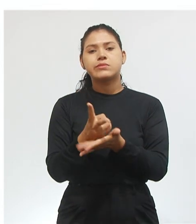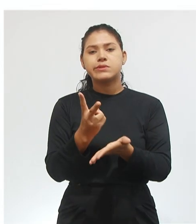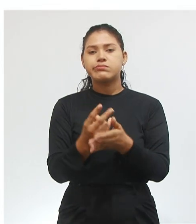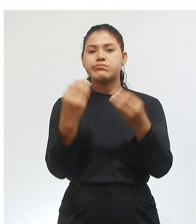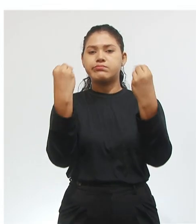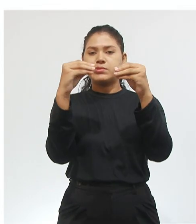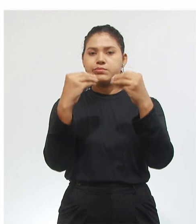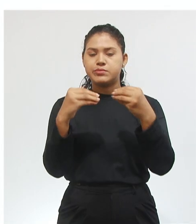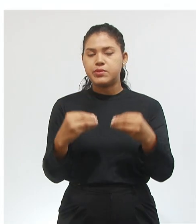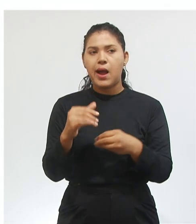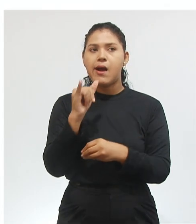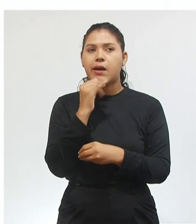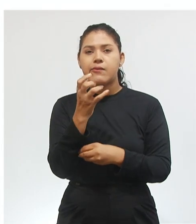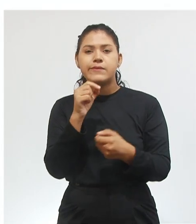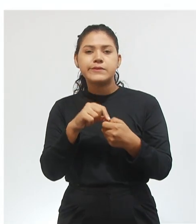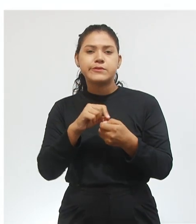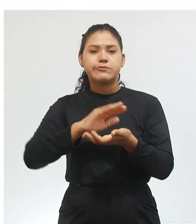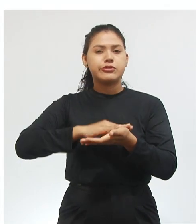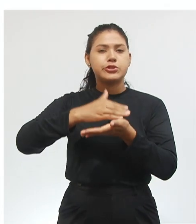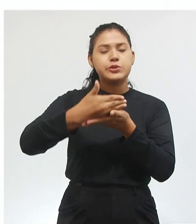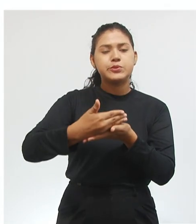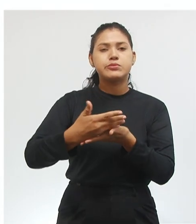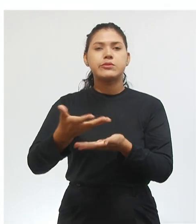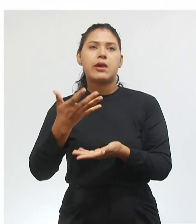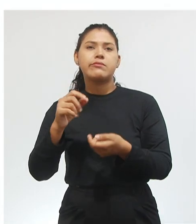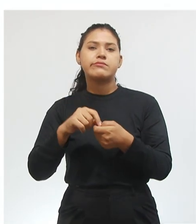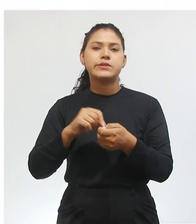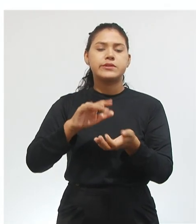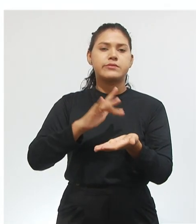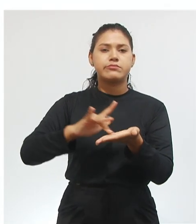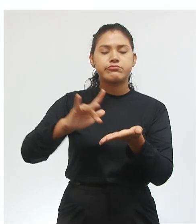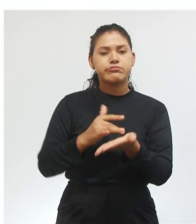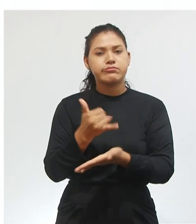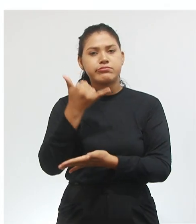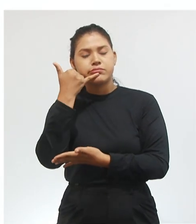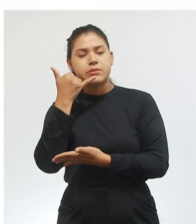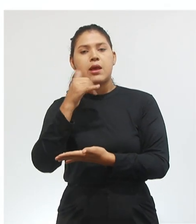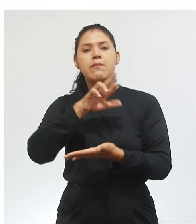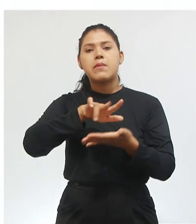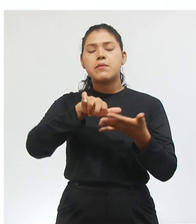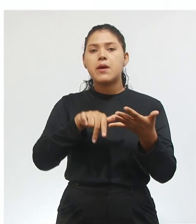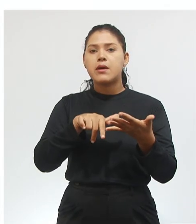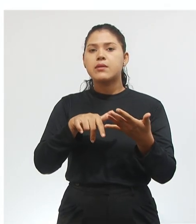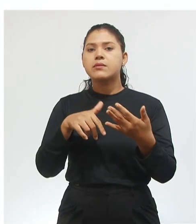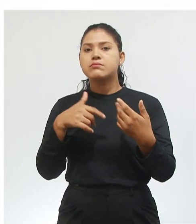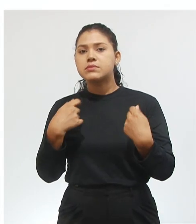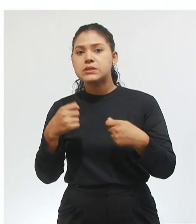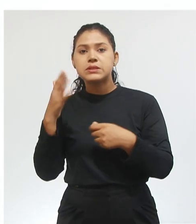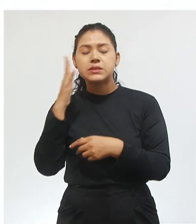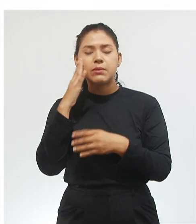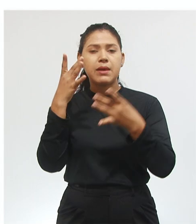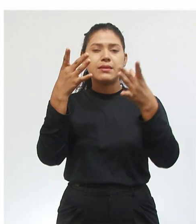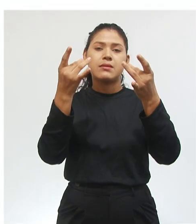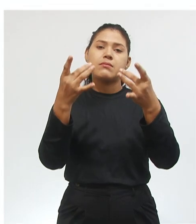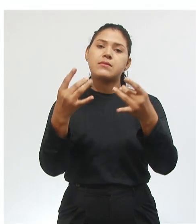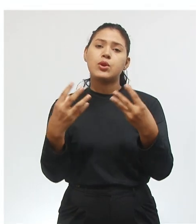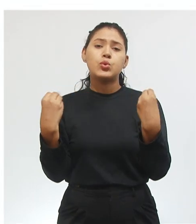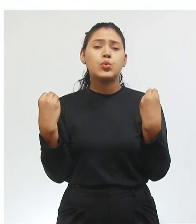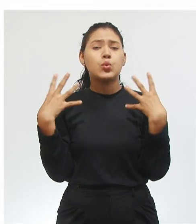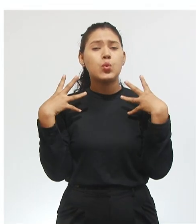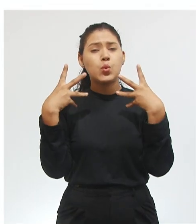de notebooks a produção de smartphones nós vamos precisar utilizar Tais matérias primas enfim o